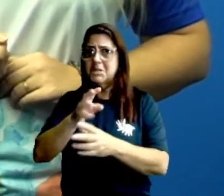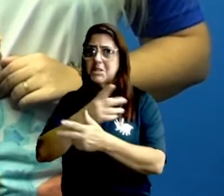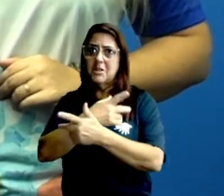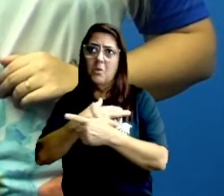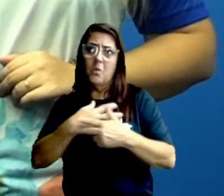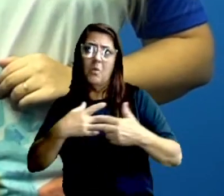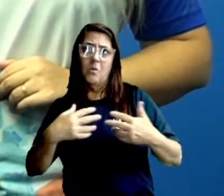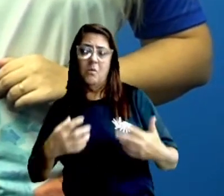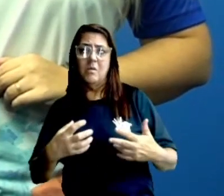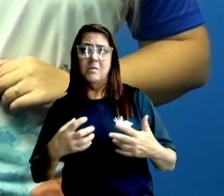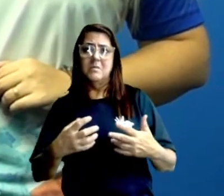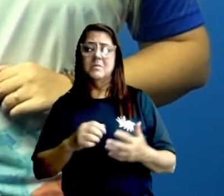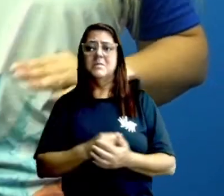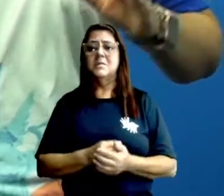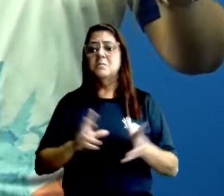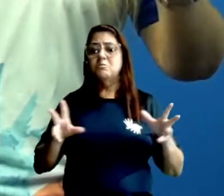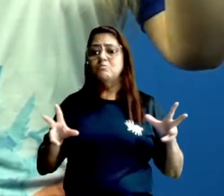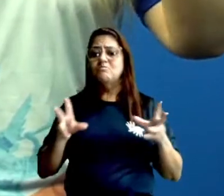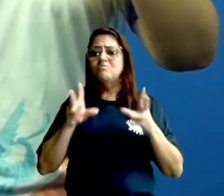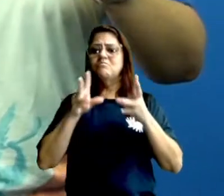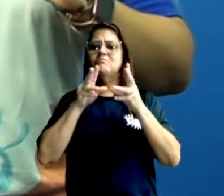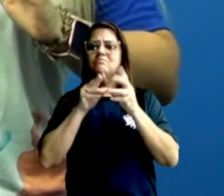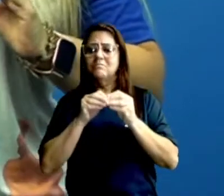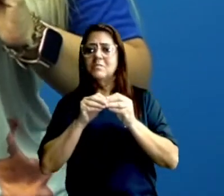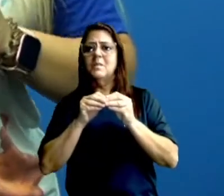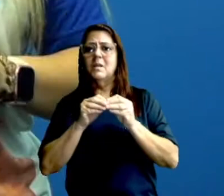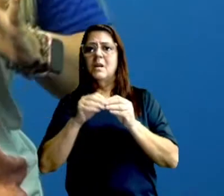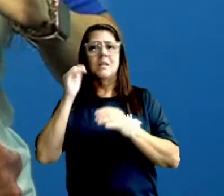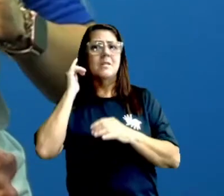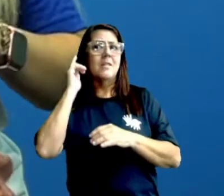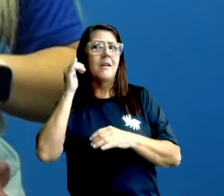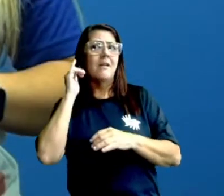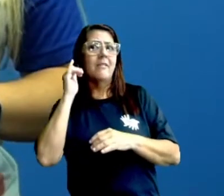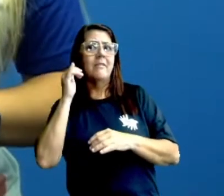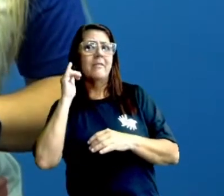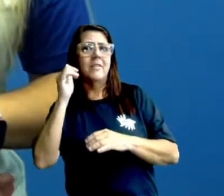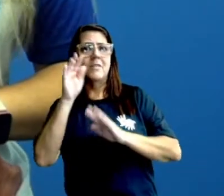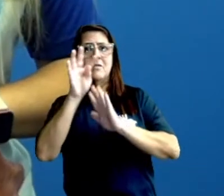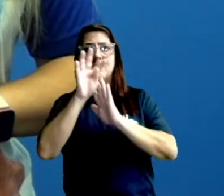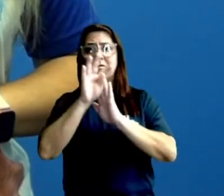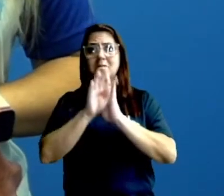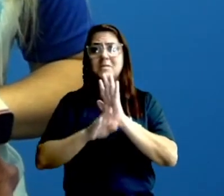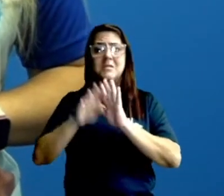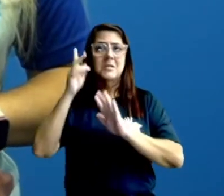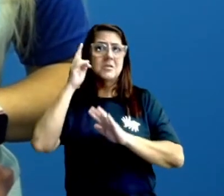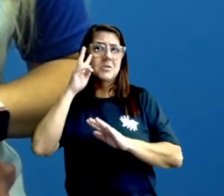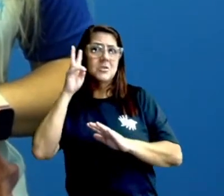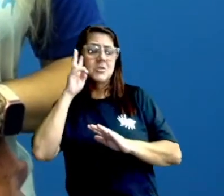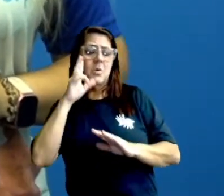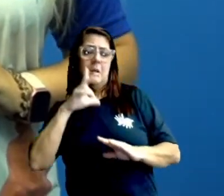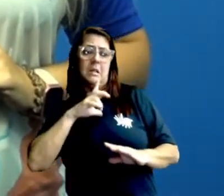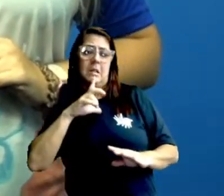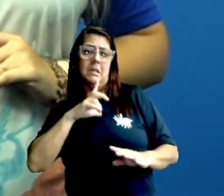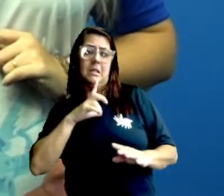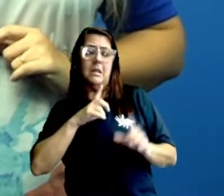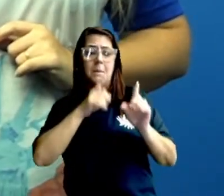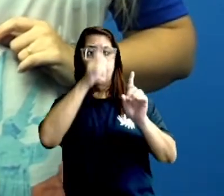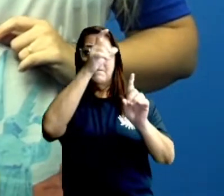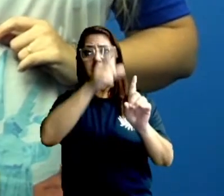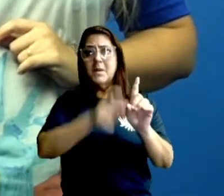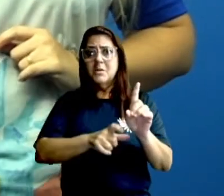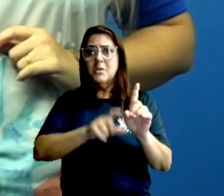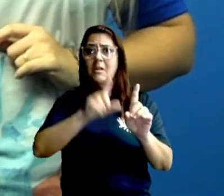uma moral, tá? E nessa narrativa, nessa história, tem personagens que geralmente